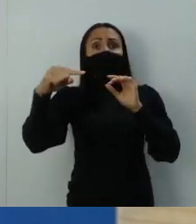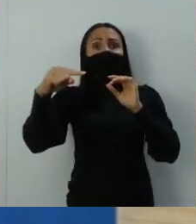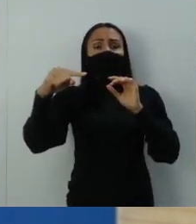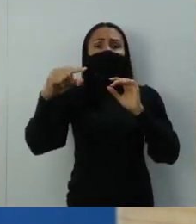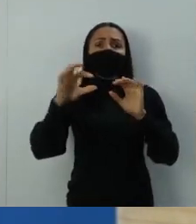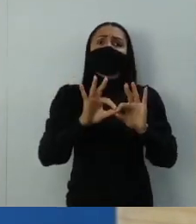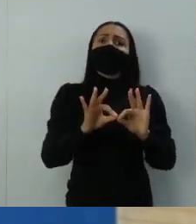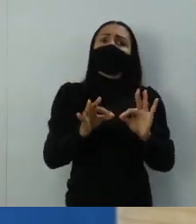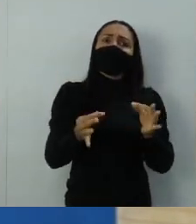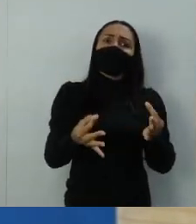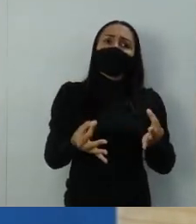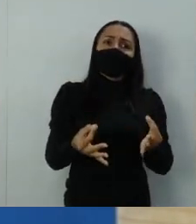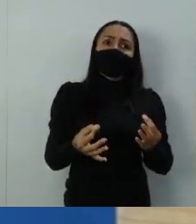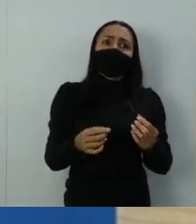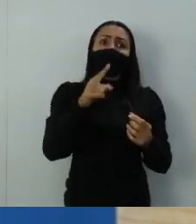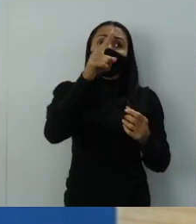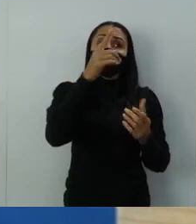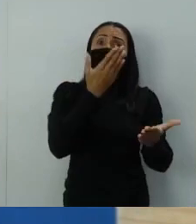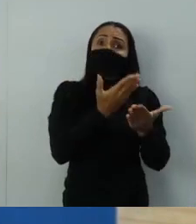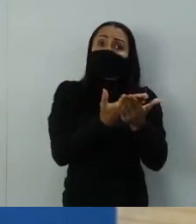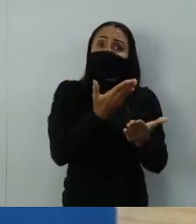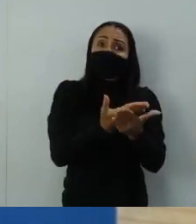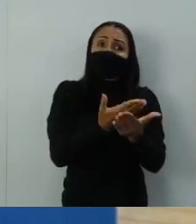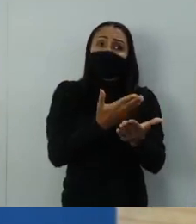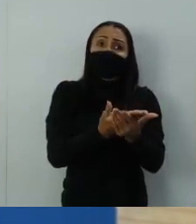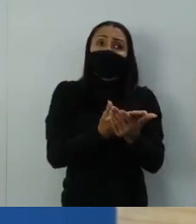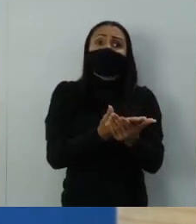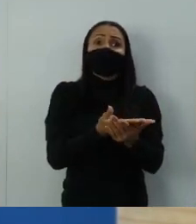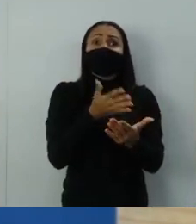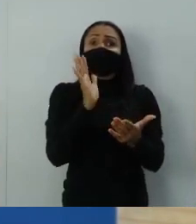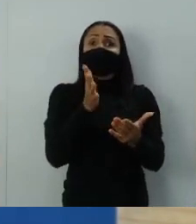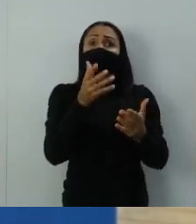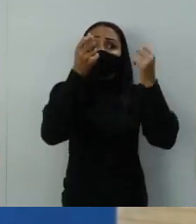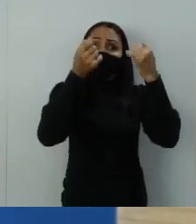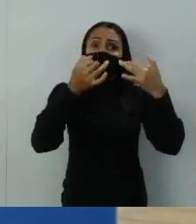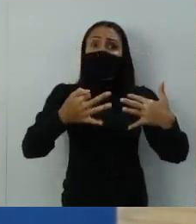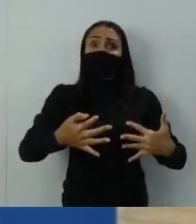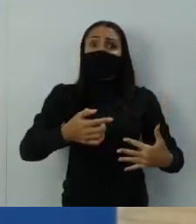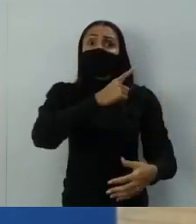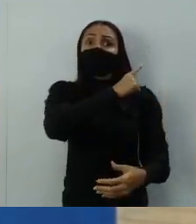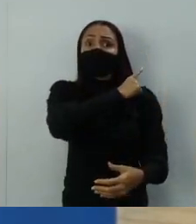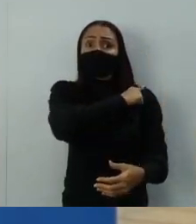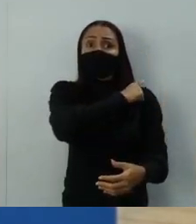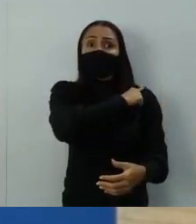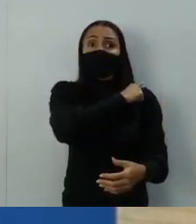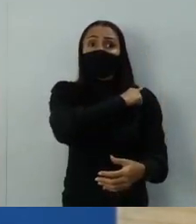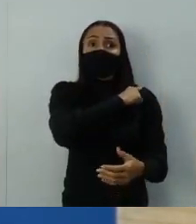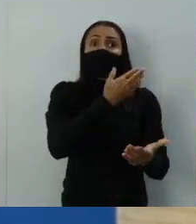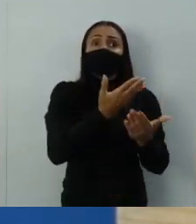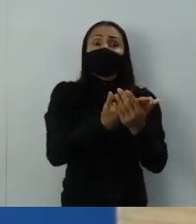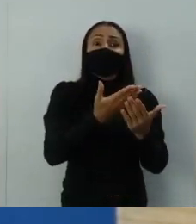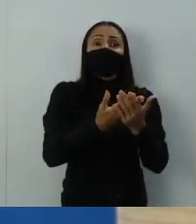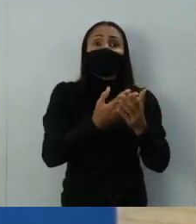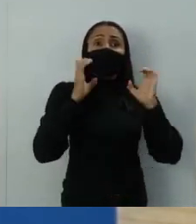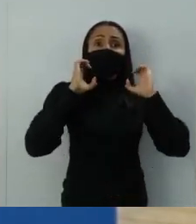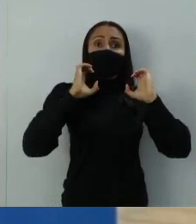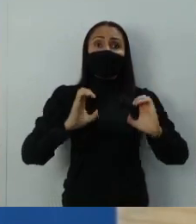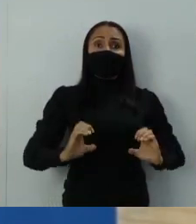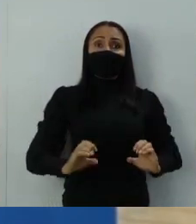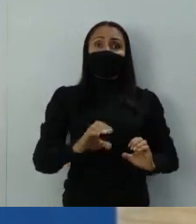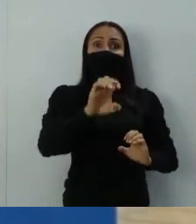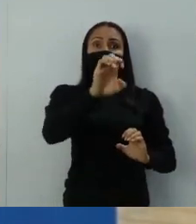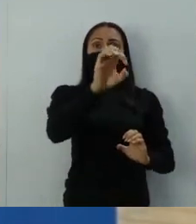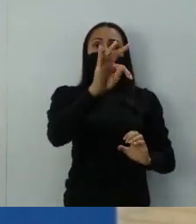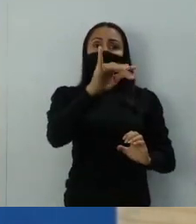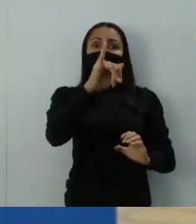nas aulas, na aula do primeiro ano, e estuda lá ética, dá uma olhadinha lá na questão de ética, relembra a